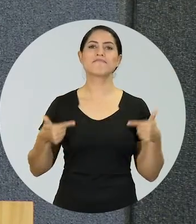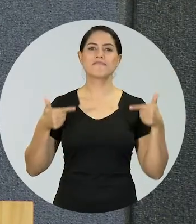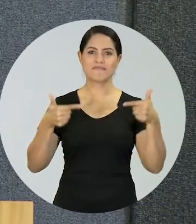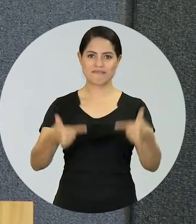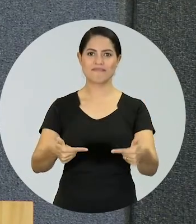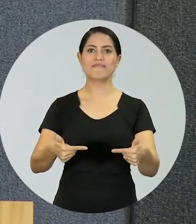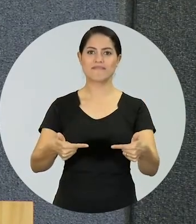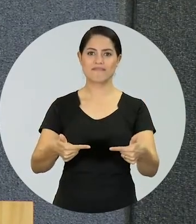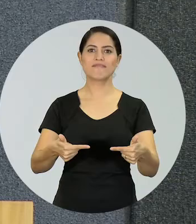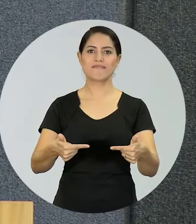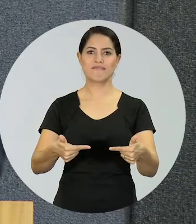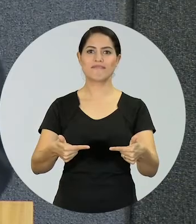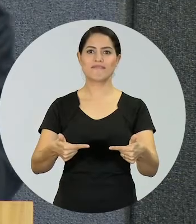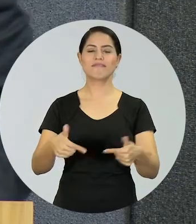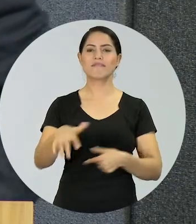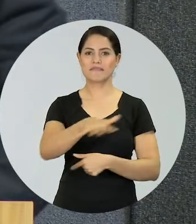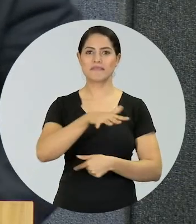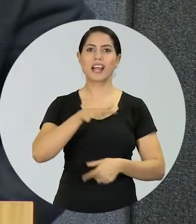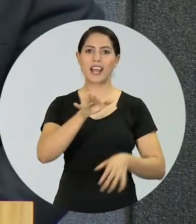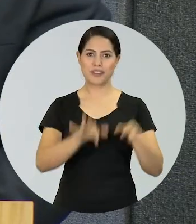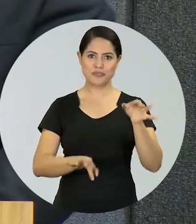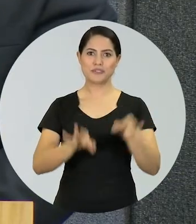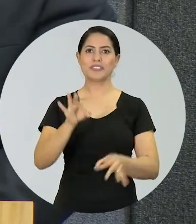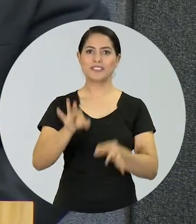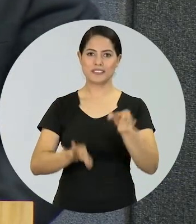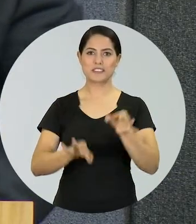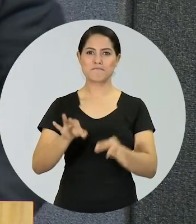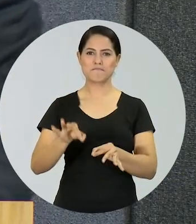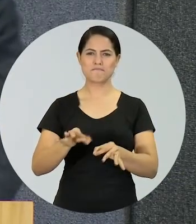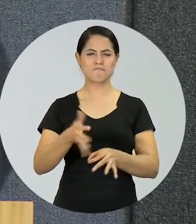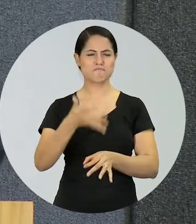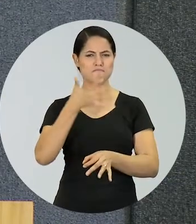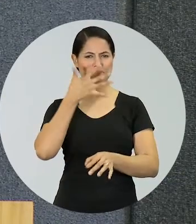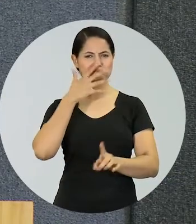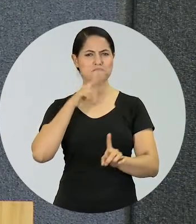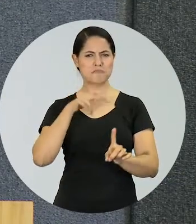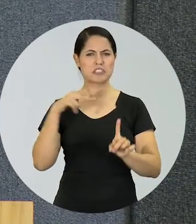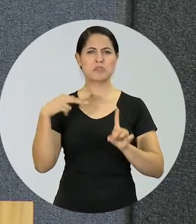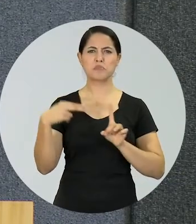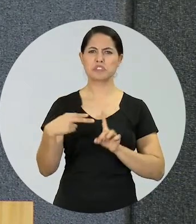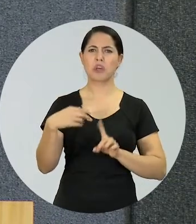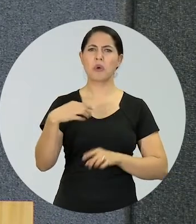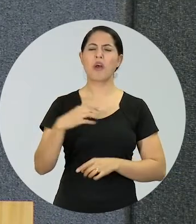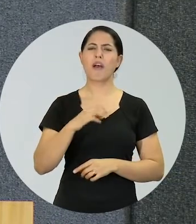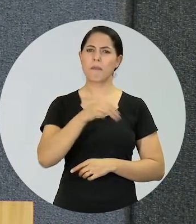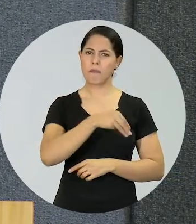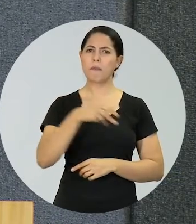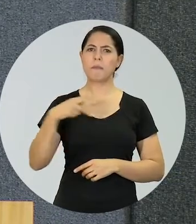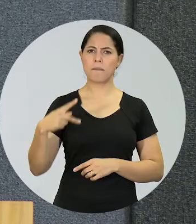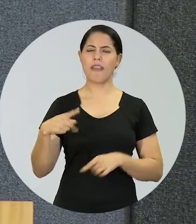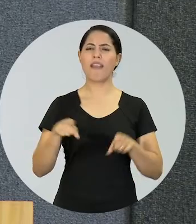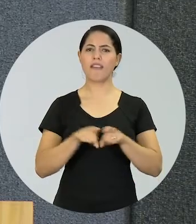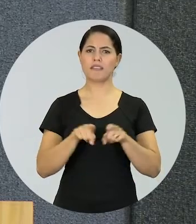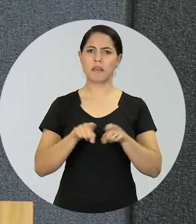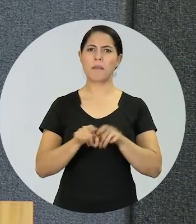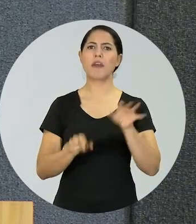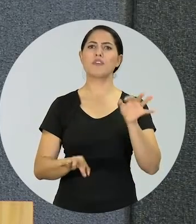relevantíssima para a unidade das carreiras jurídicas, o reconhecimento de que Ministério